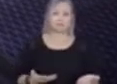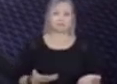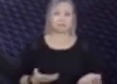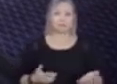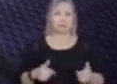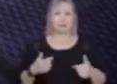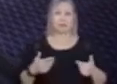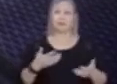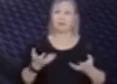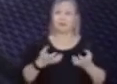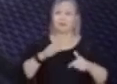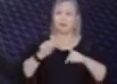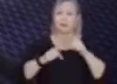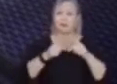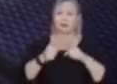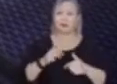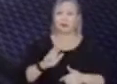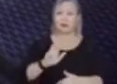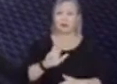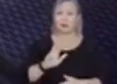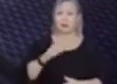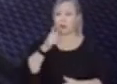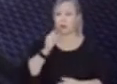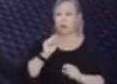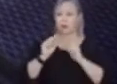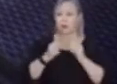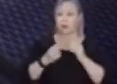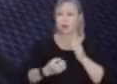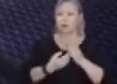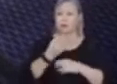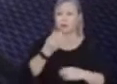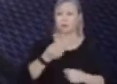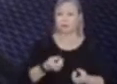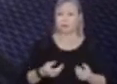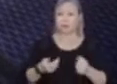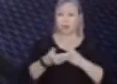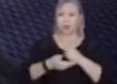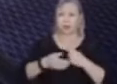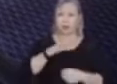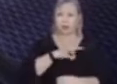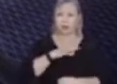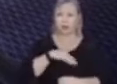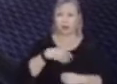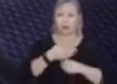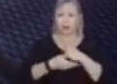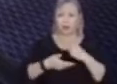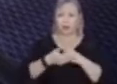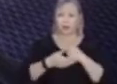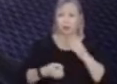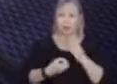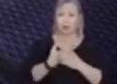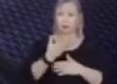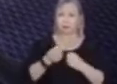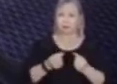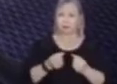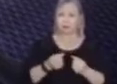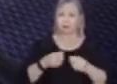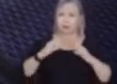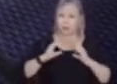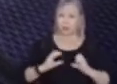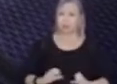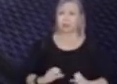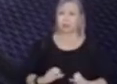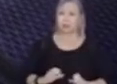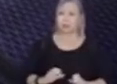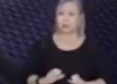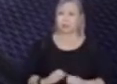essa. Eduardo Suplicy interrompe lançamento das diretrizes do plano de governo de Lula e Alckmin. Não fui convidado.